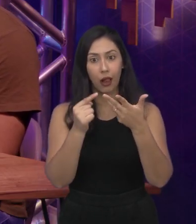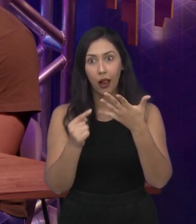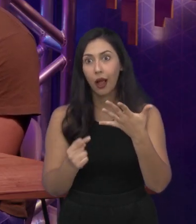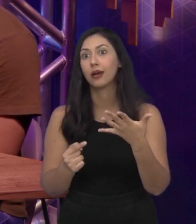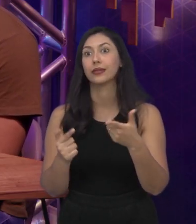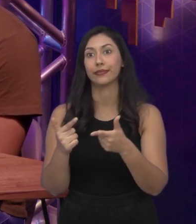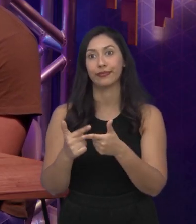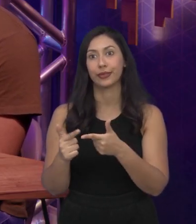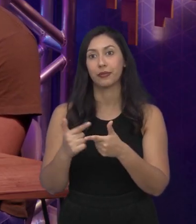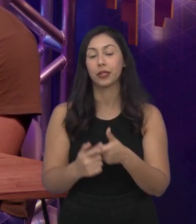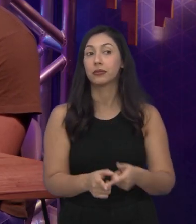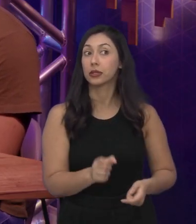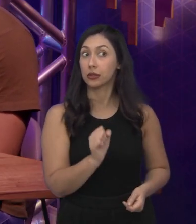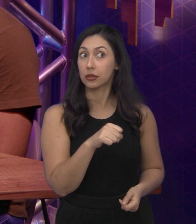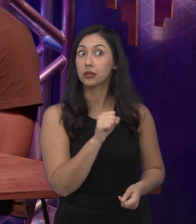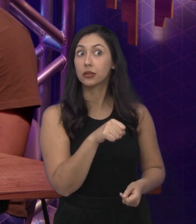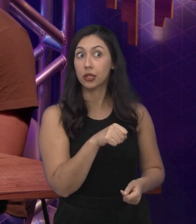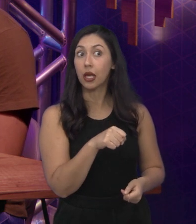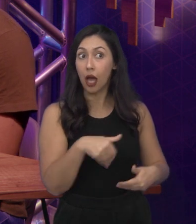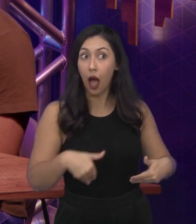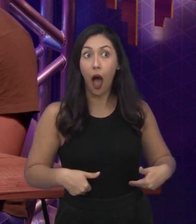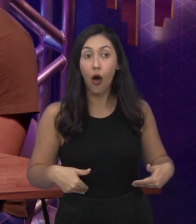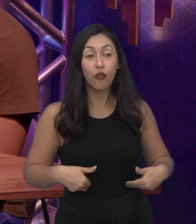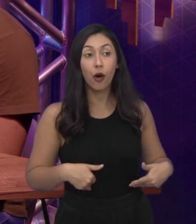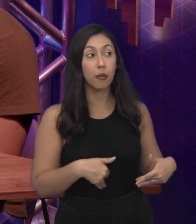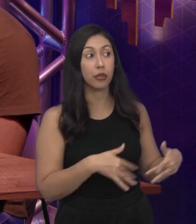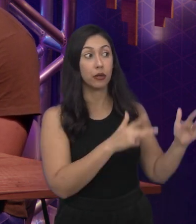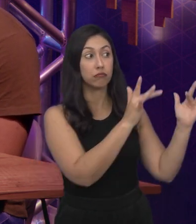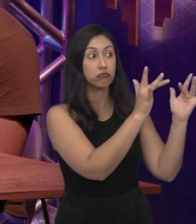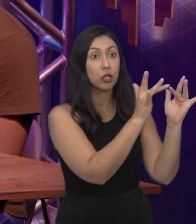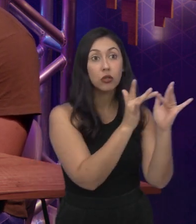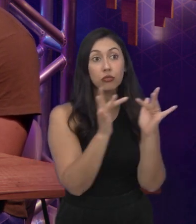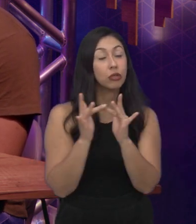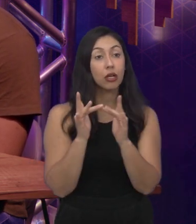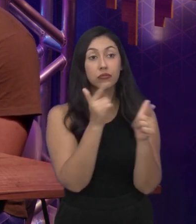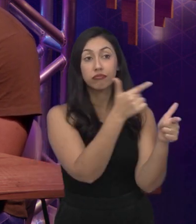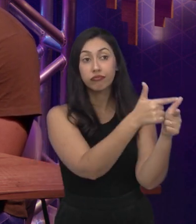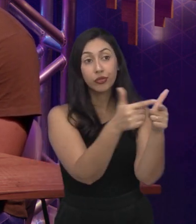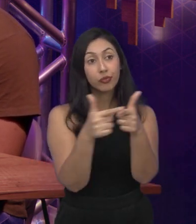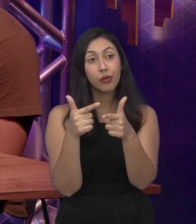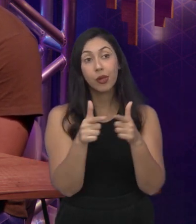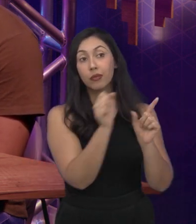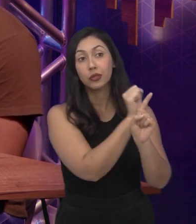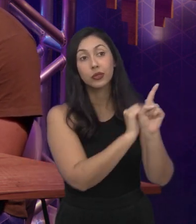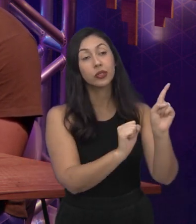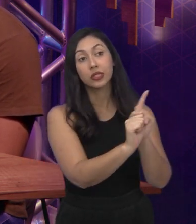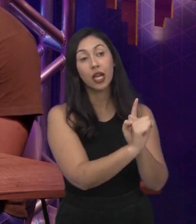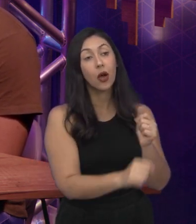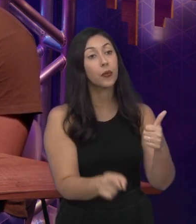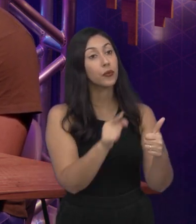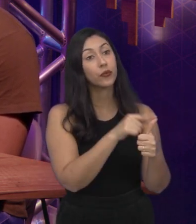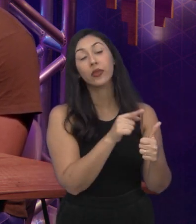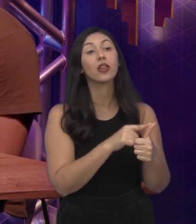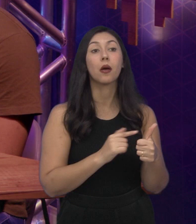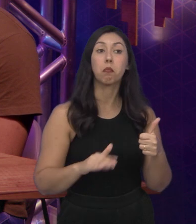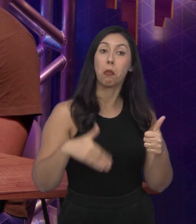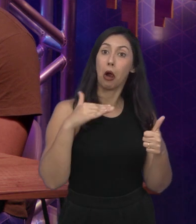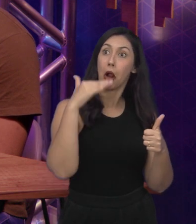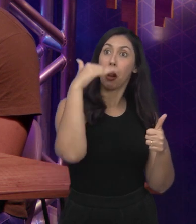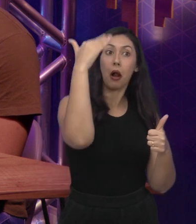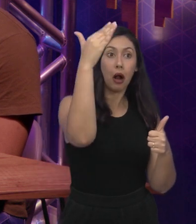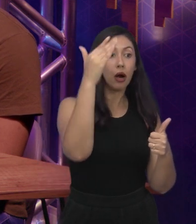outros problemas sociais também, né? Exato, a fome está diretamente ligada a outros problemas sociais, né? Como falta